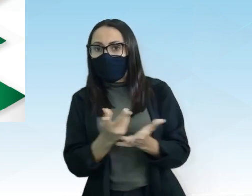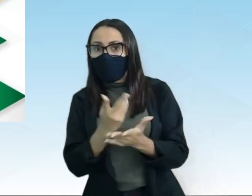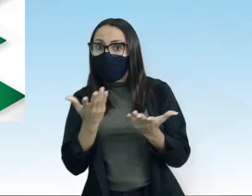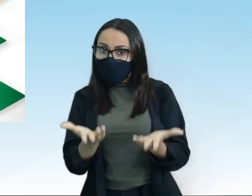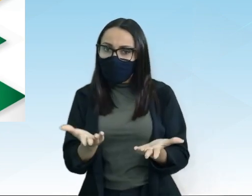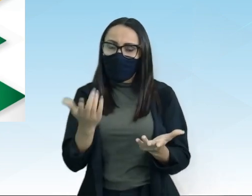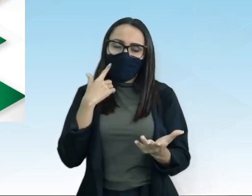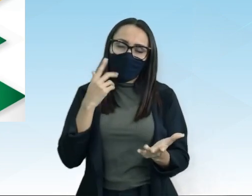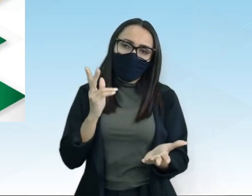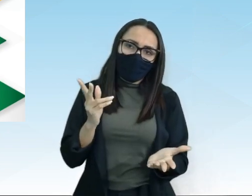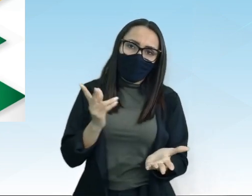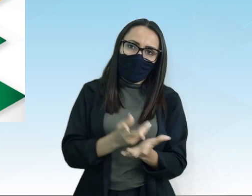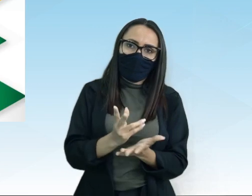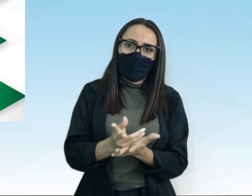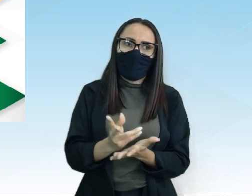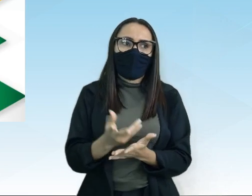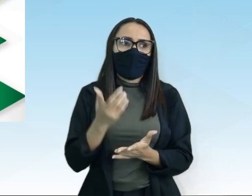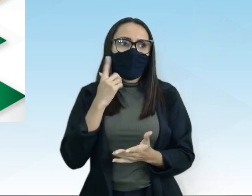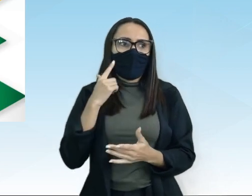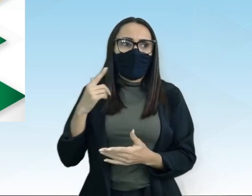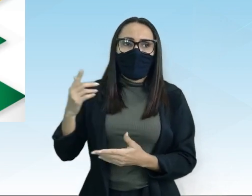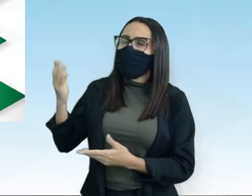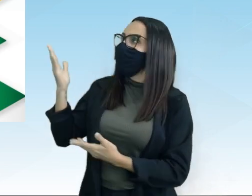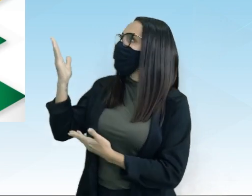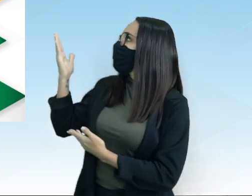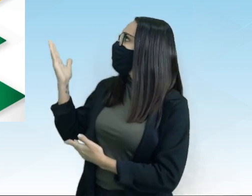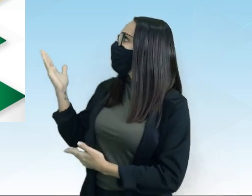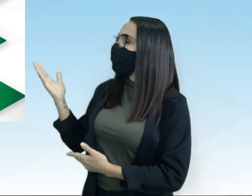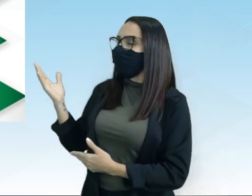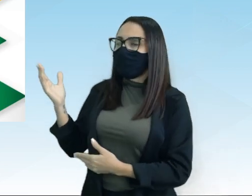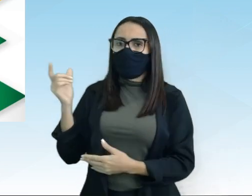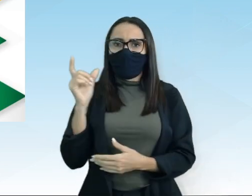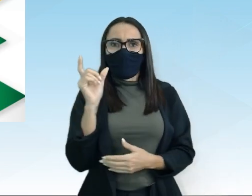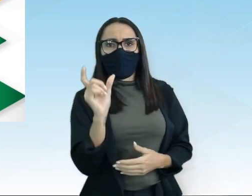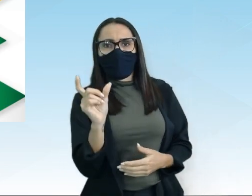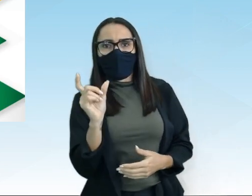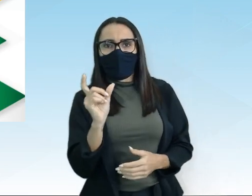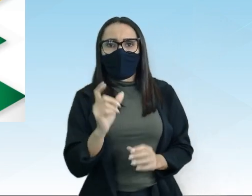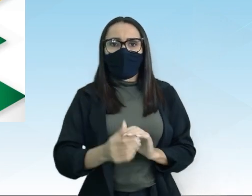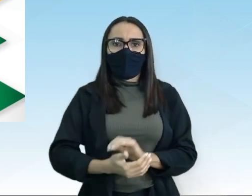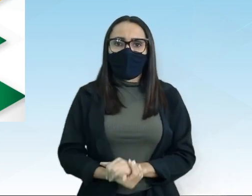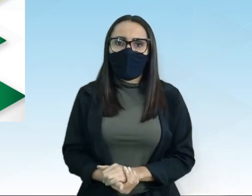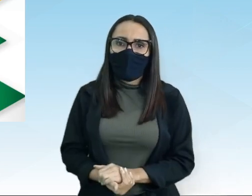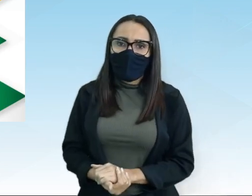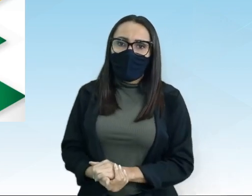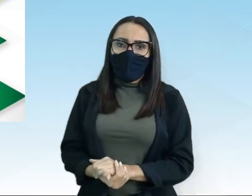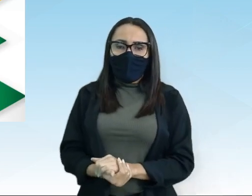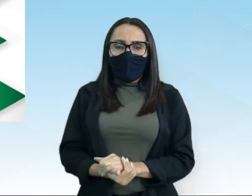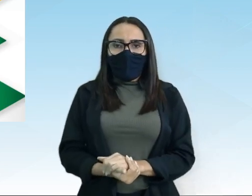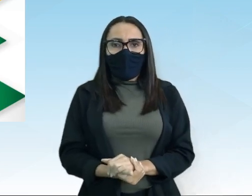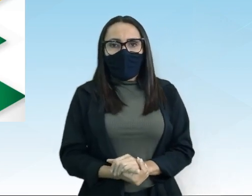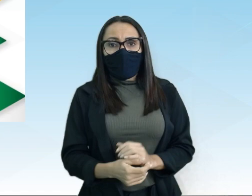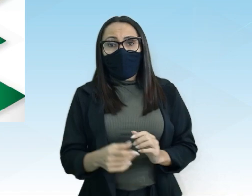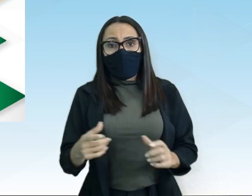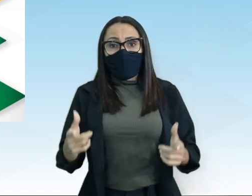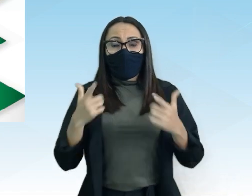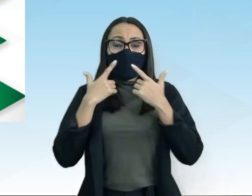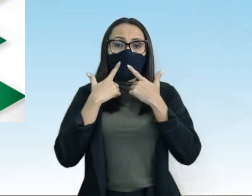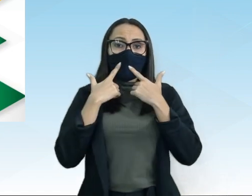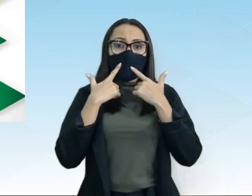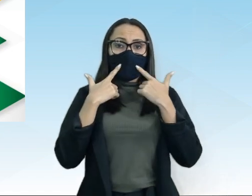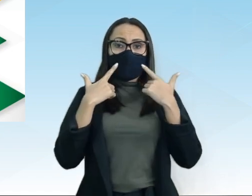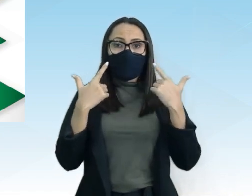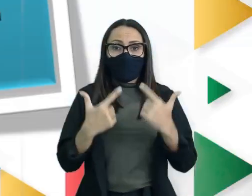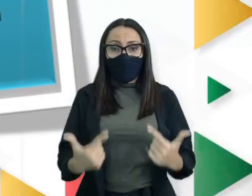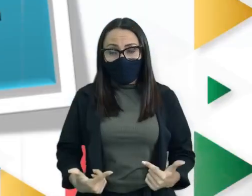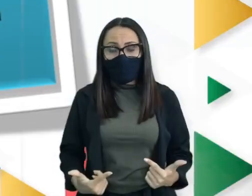vamos caminhando. Olhem aí, a palavra. Mas o que é isso? A palavra é um símbolo, é uma linguagem. O homem